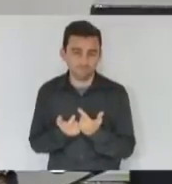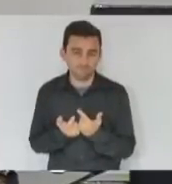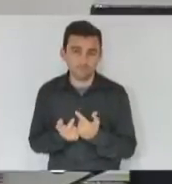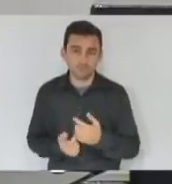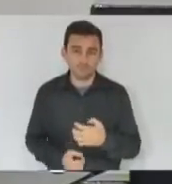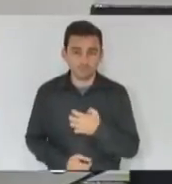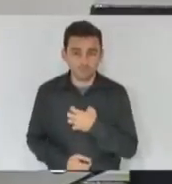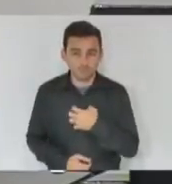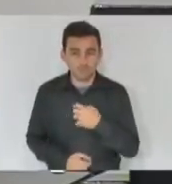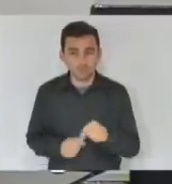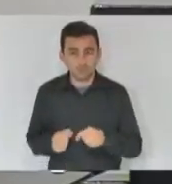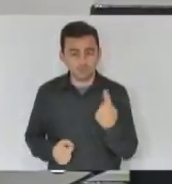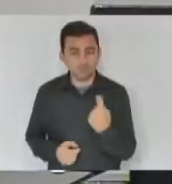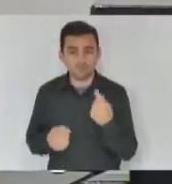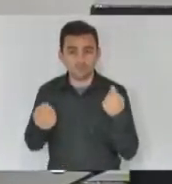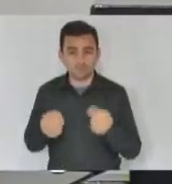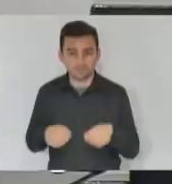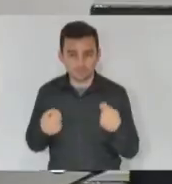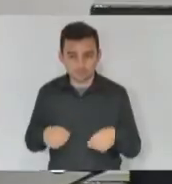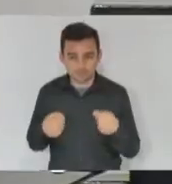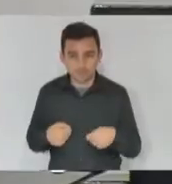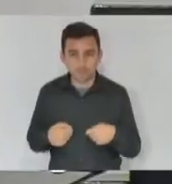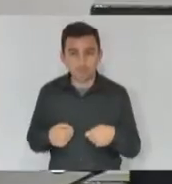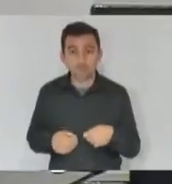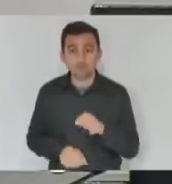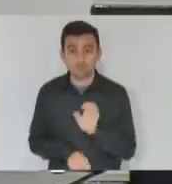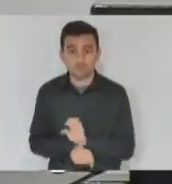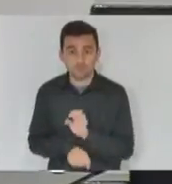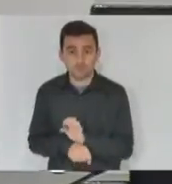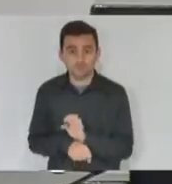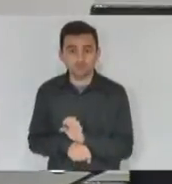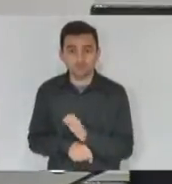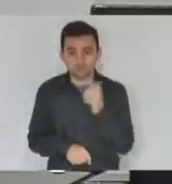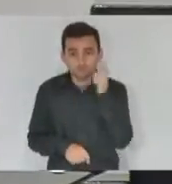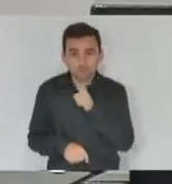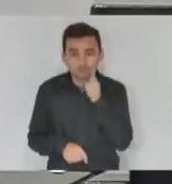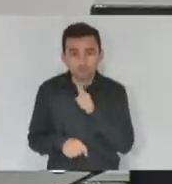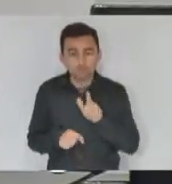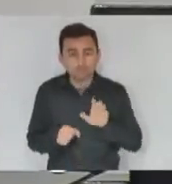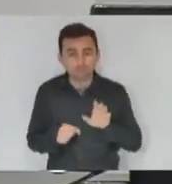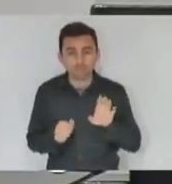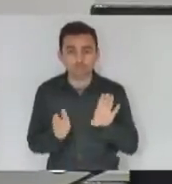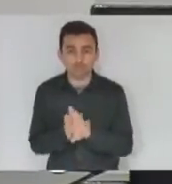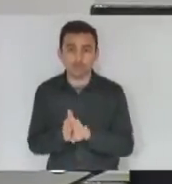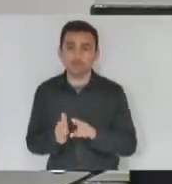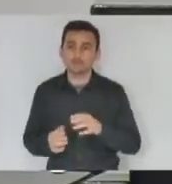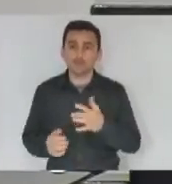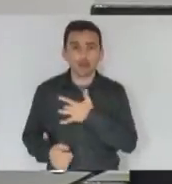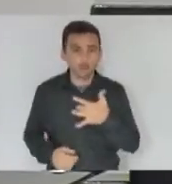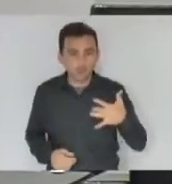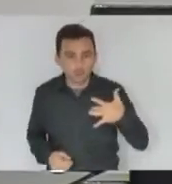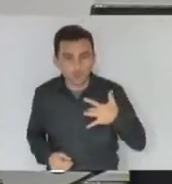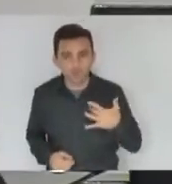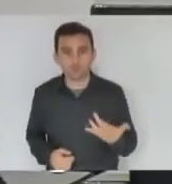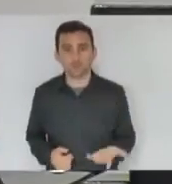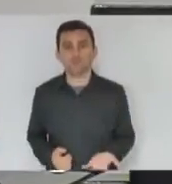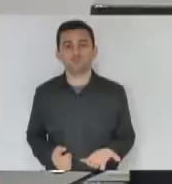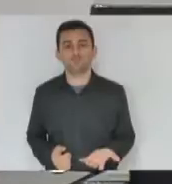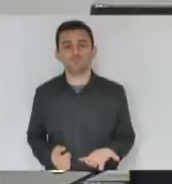fazer com que o Estado possa chegar lá, seja através da saúde, seja através